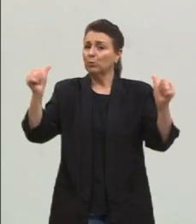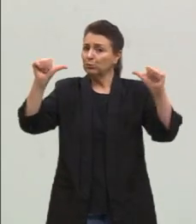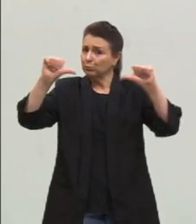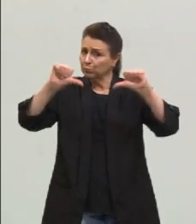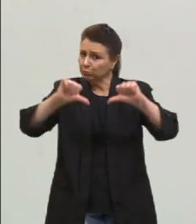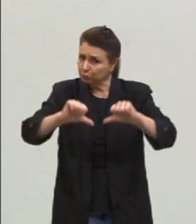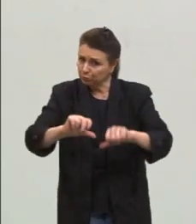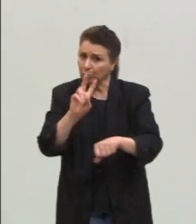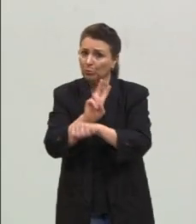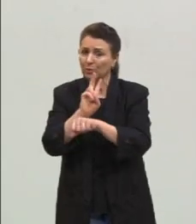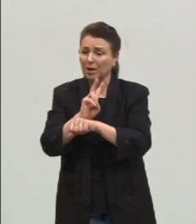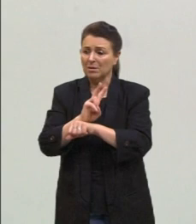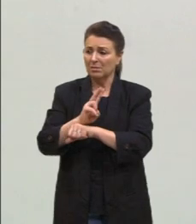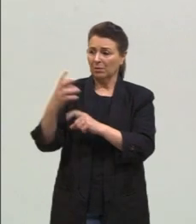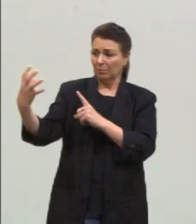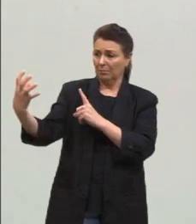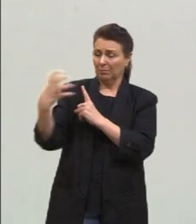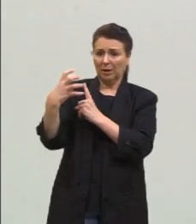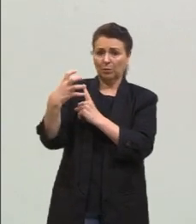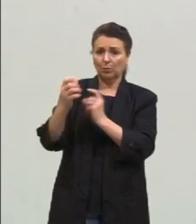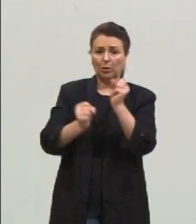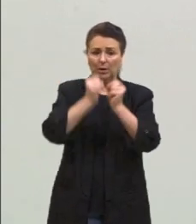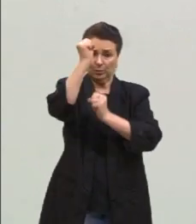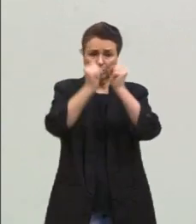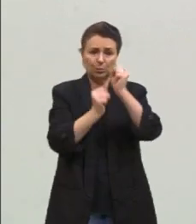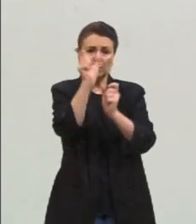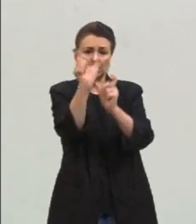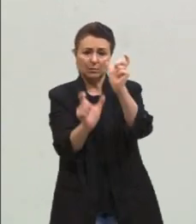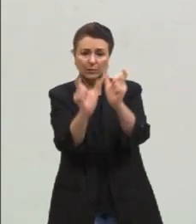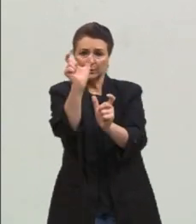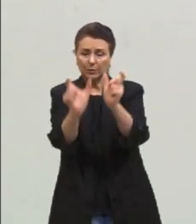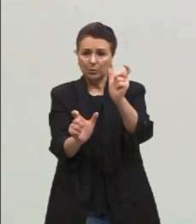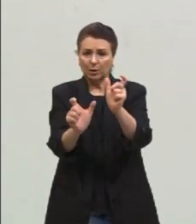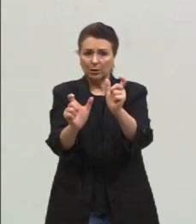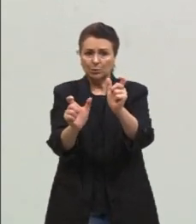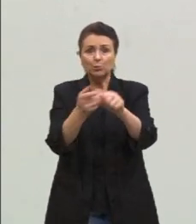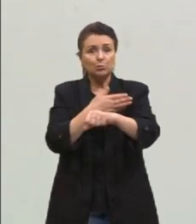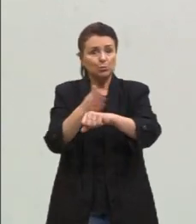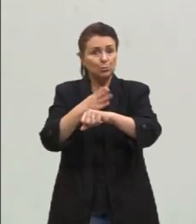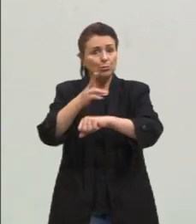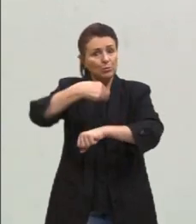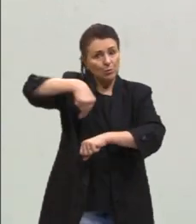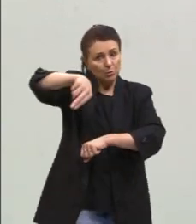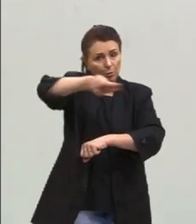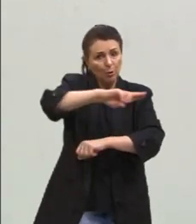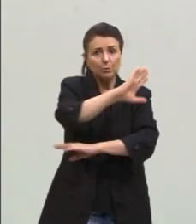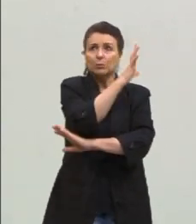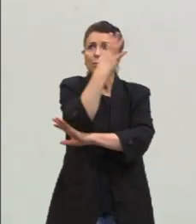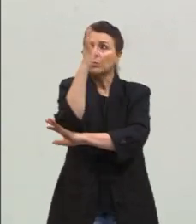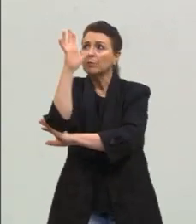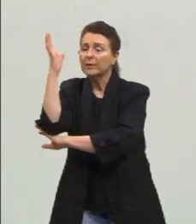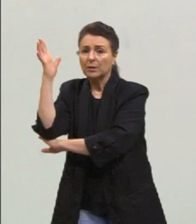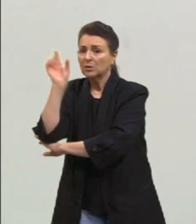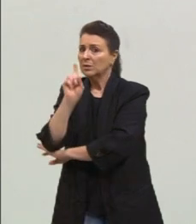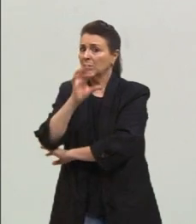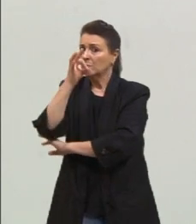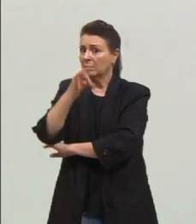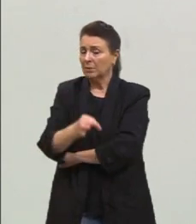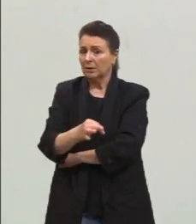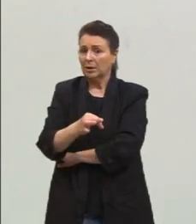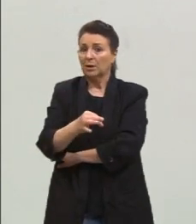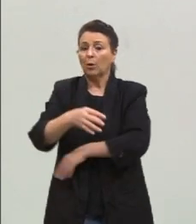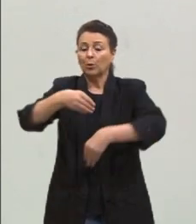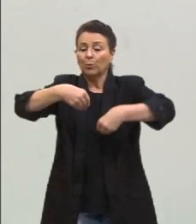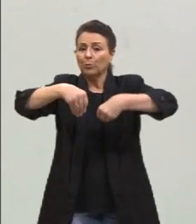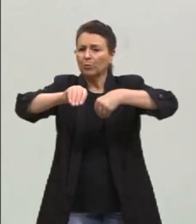esse Impacto que a indústria que os seres humanos que os nossos hábitos têm no meio ambiente né a gente também pode lembrar a questão do plástico